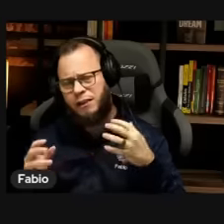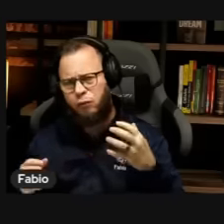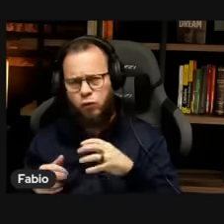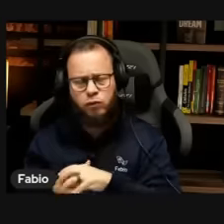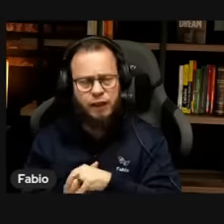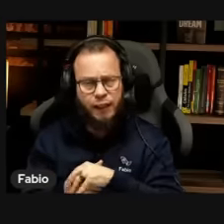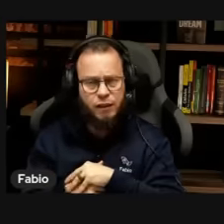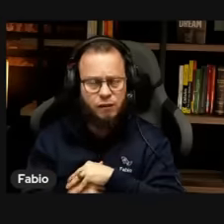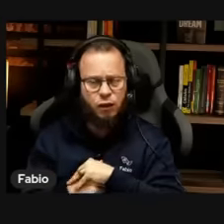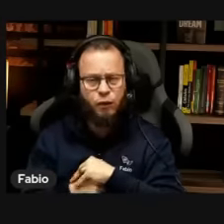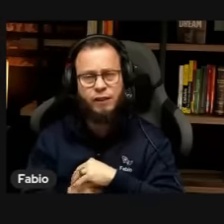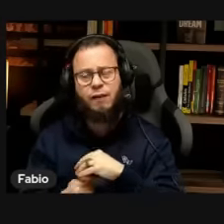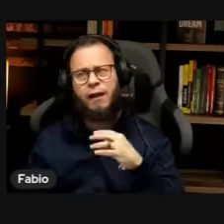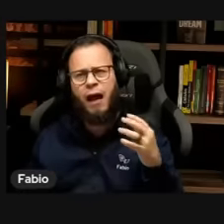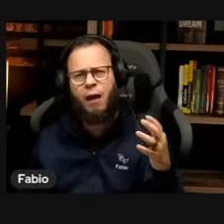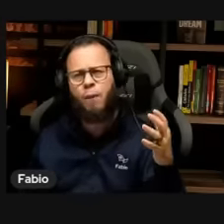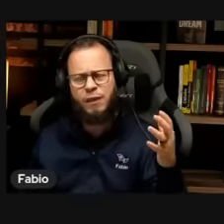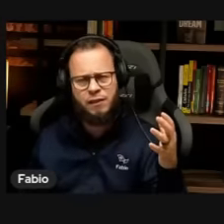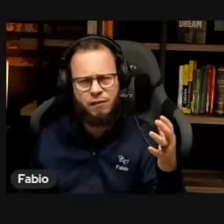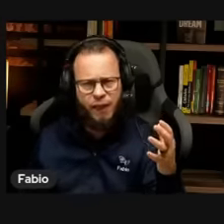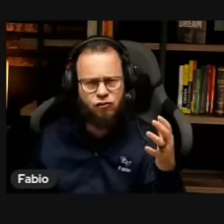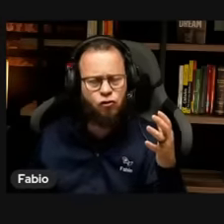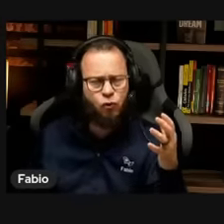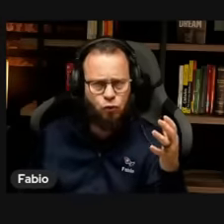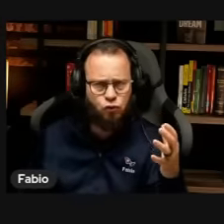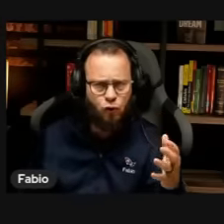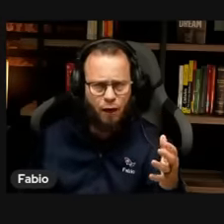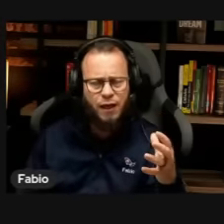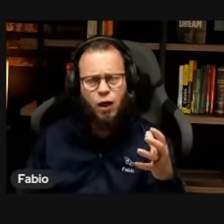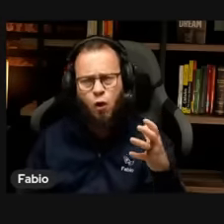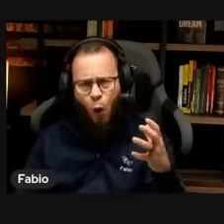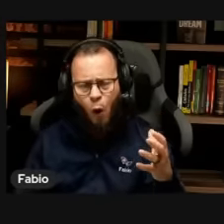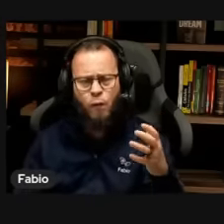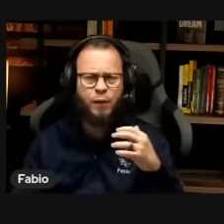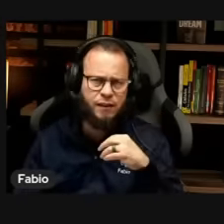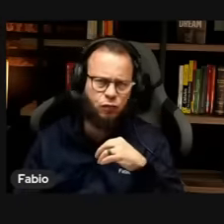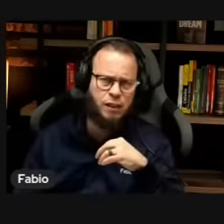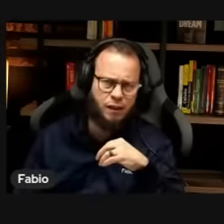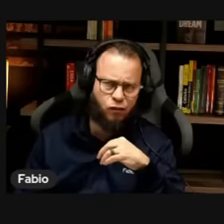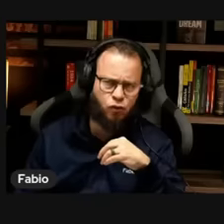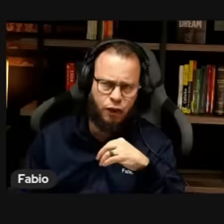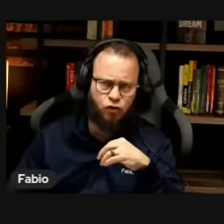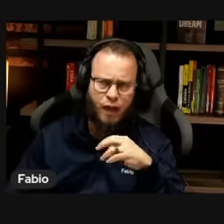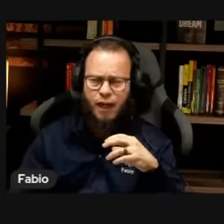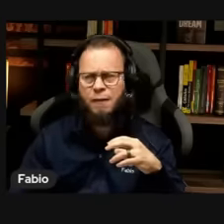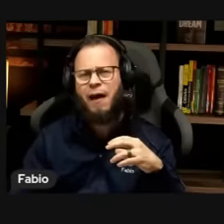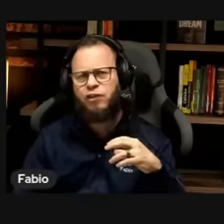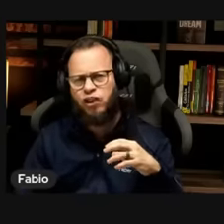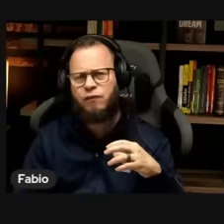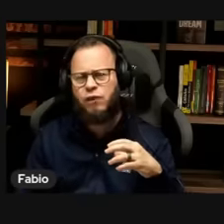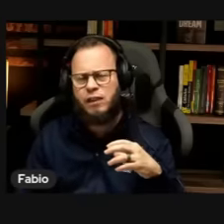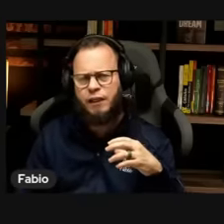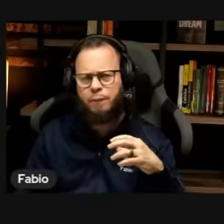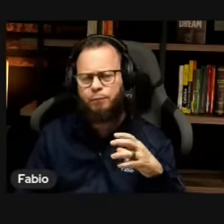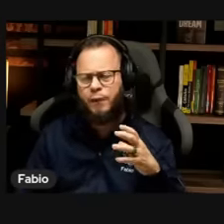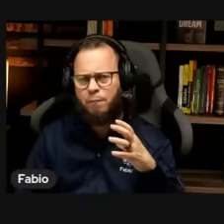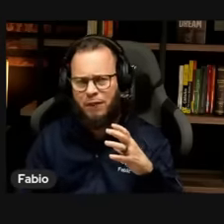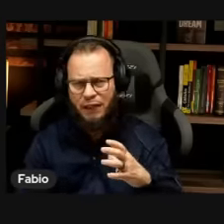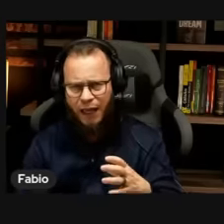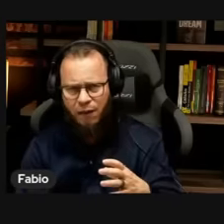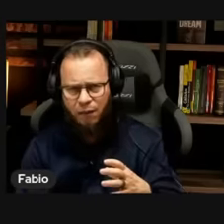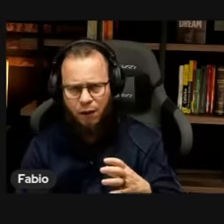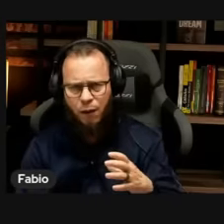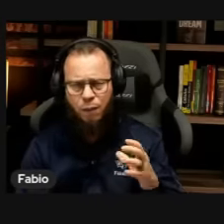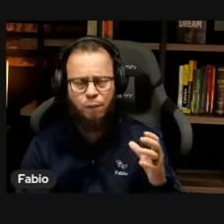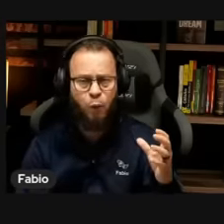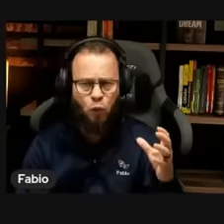nós estamos lutando, acreditando que terá o presidente Donald Trump como presidente dos Estados Unidos. Imagina você,